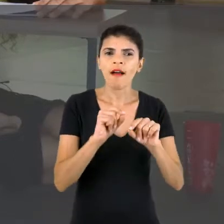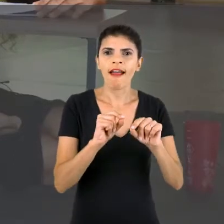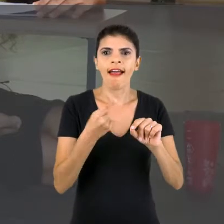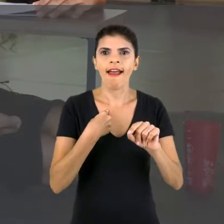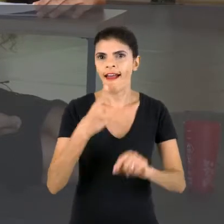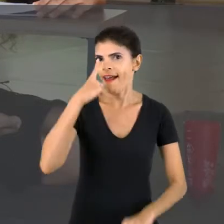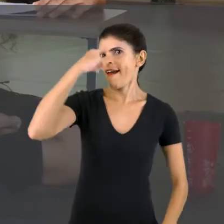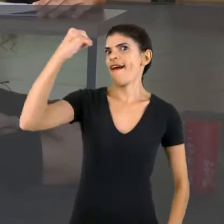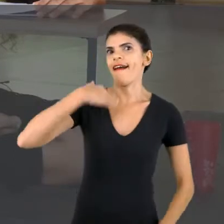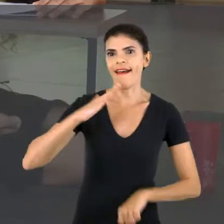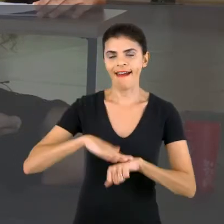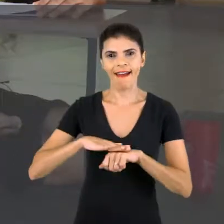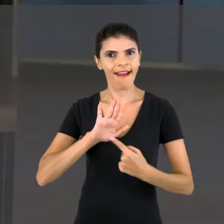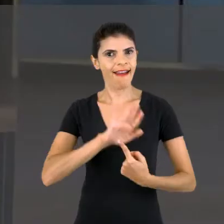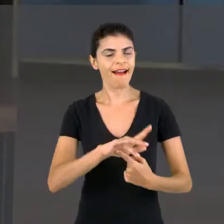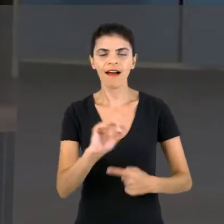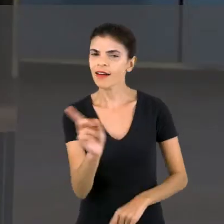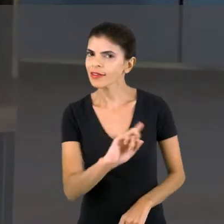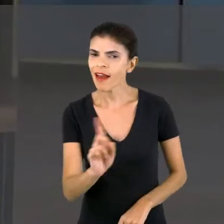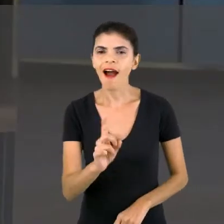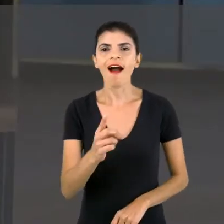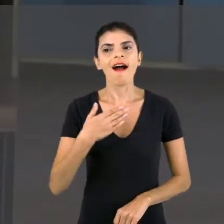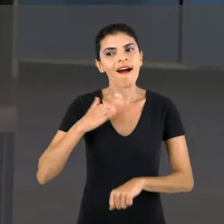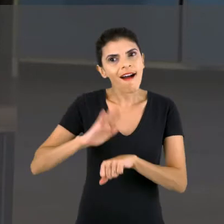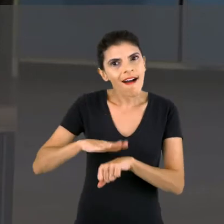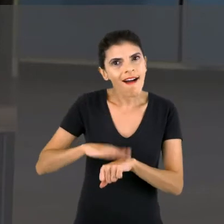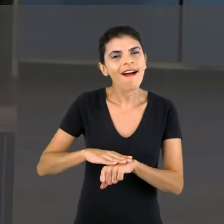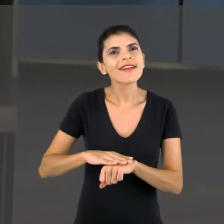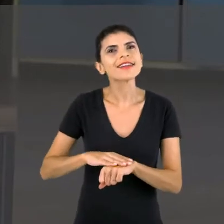gente não se escolheu,